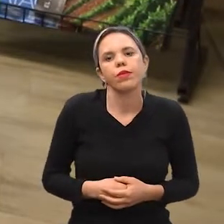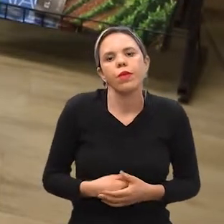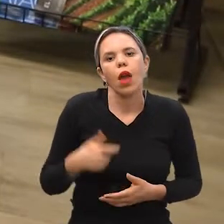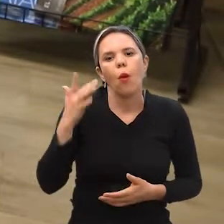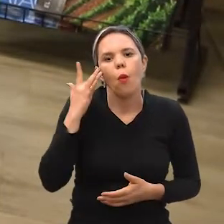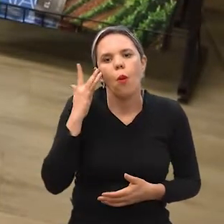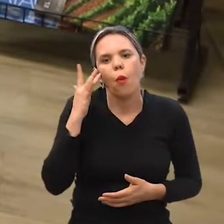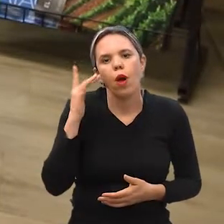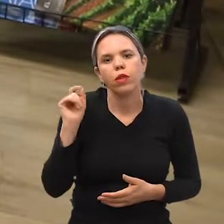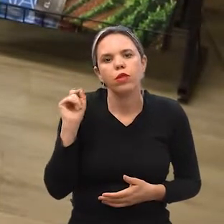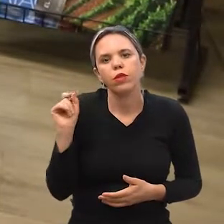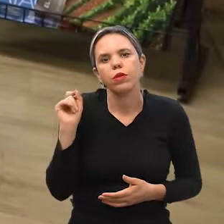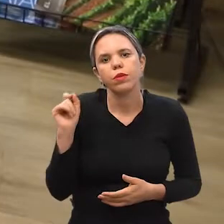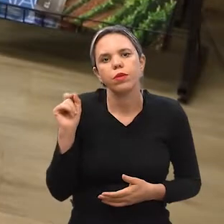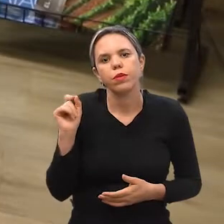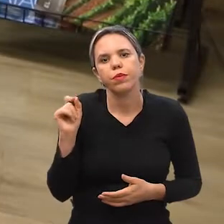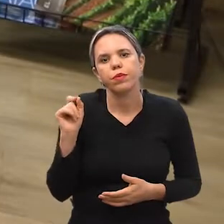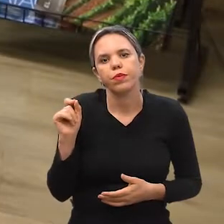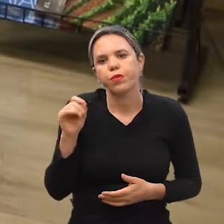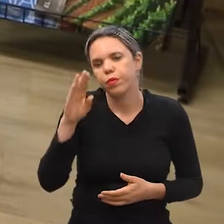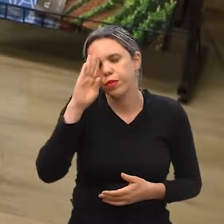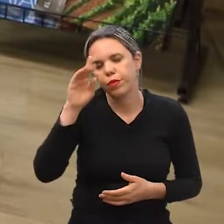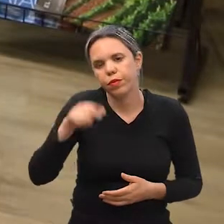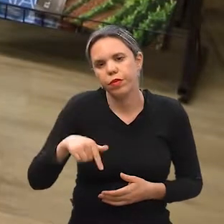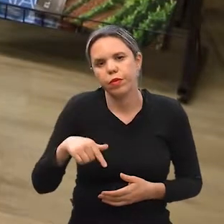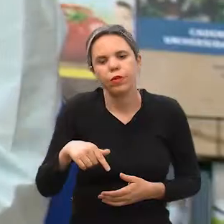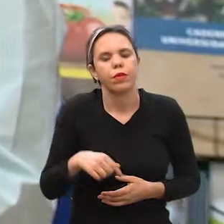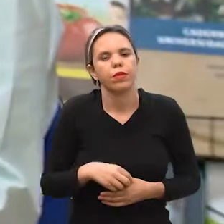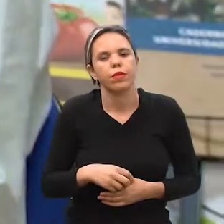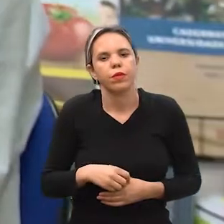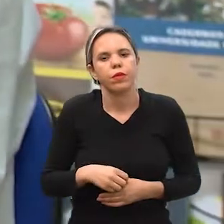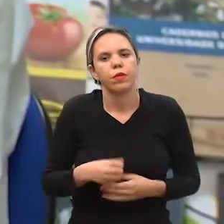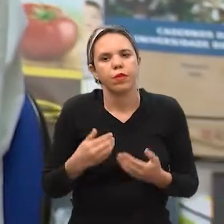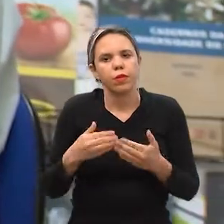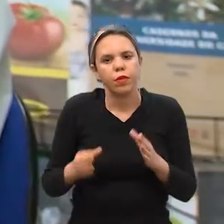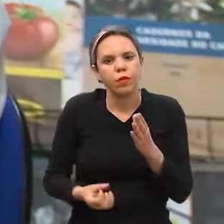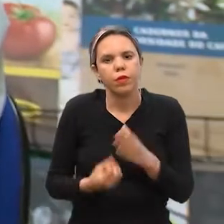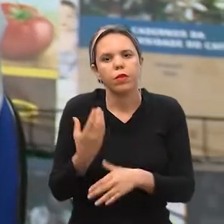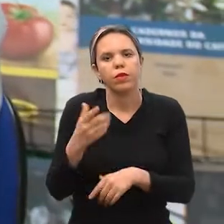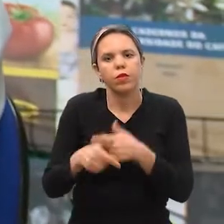acho que um principal desafio é justamente se lançar ao